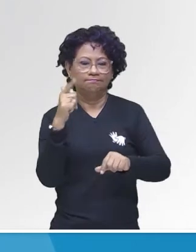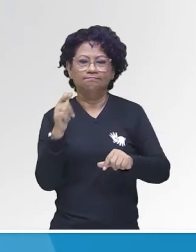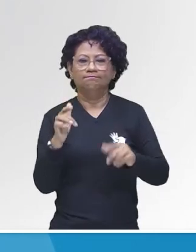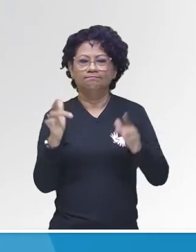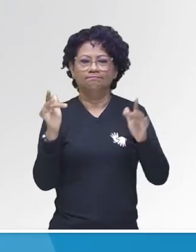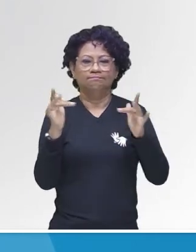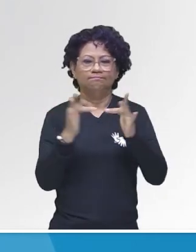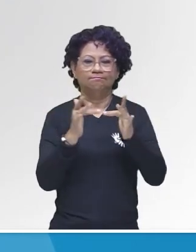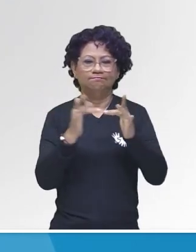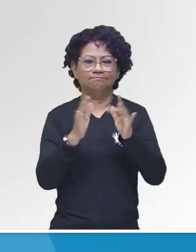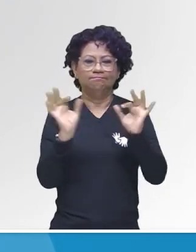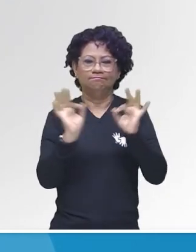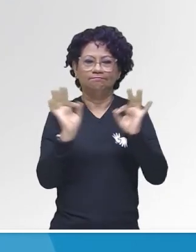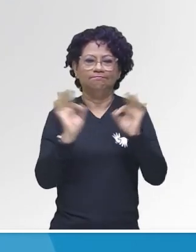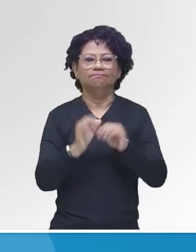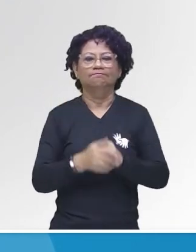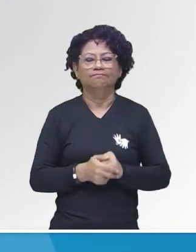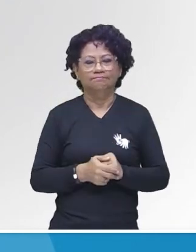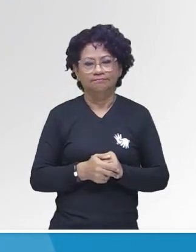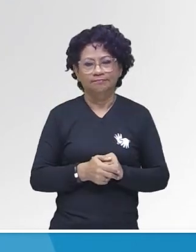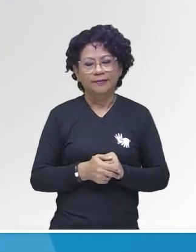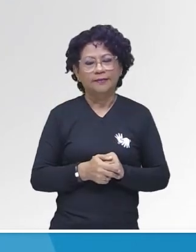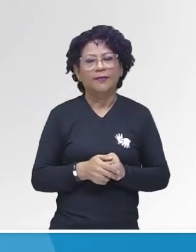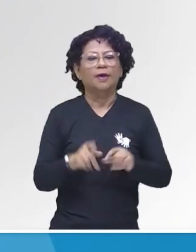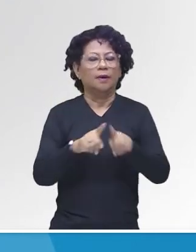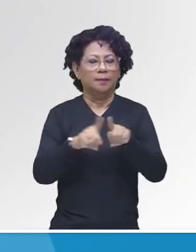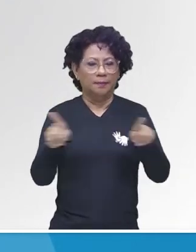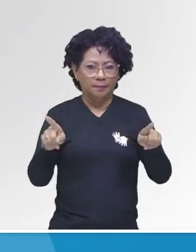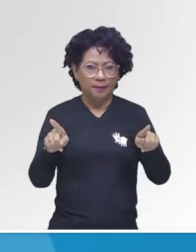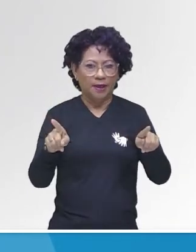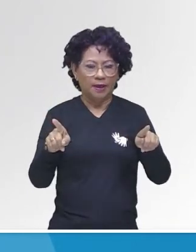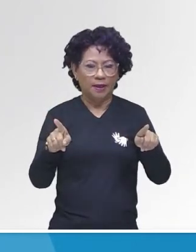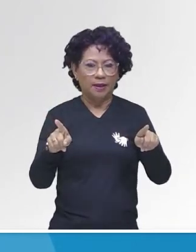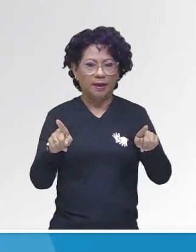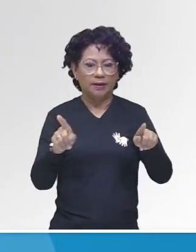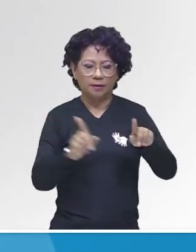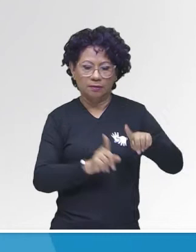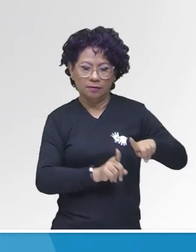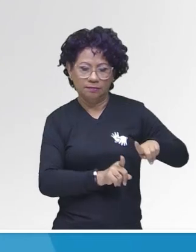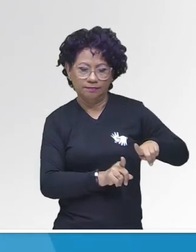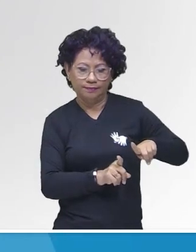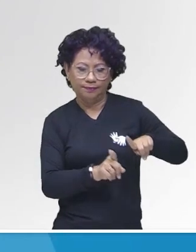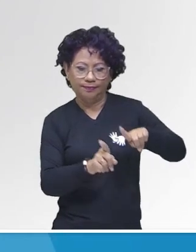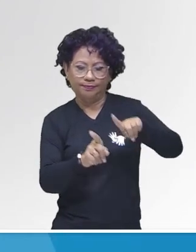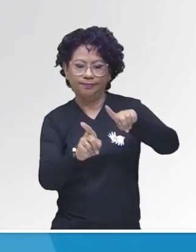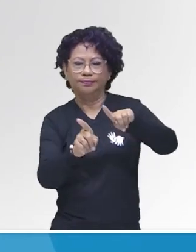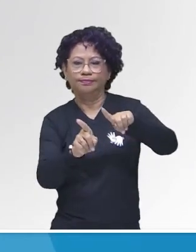ponto em comum, mas elas são coplanares. Olha só aí a palavrinha